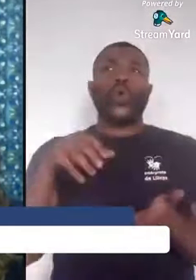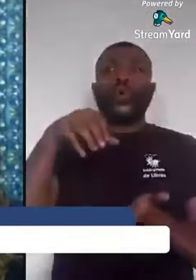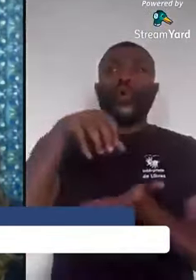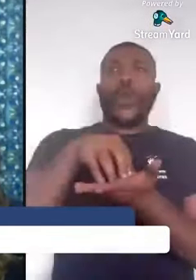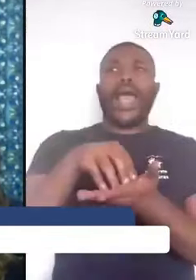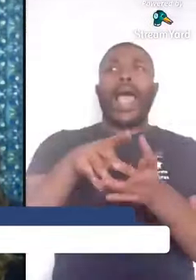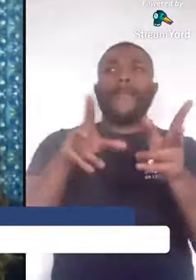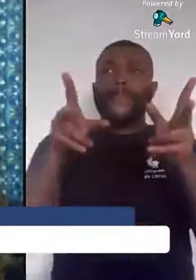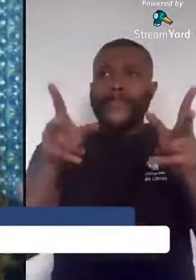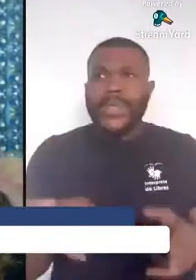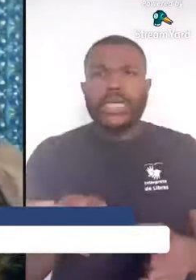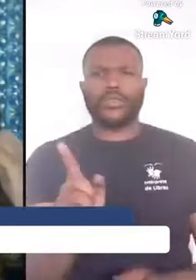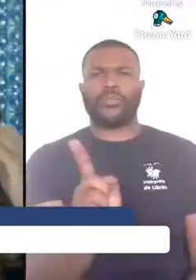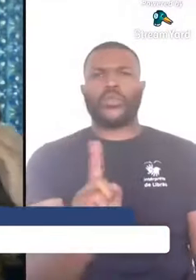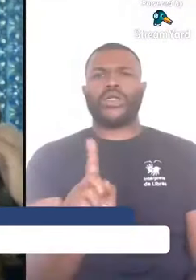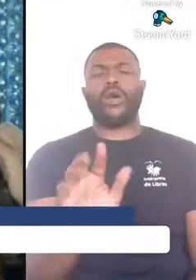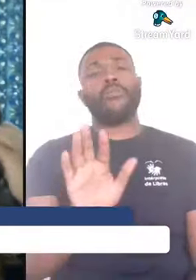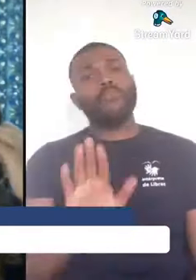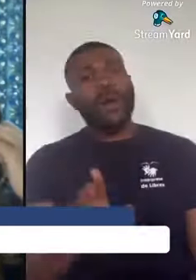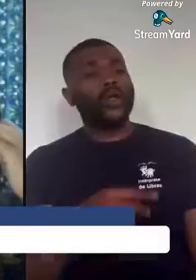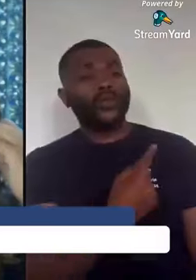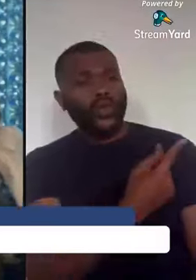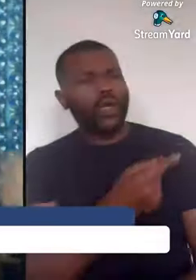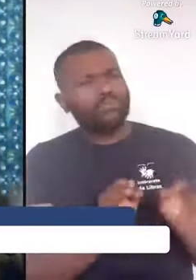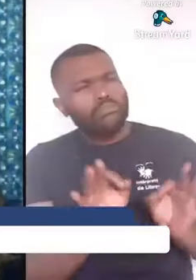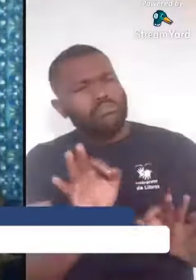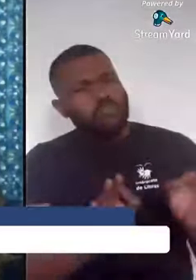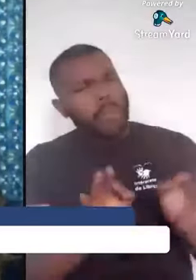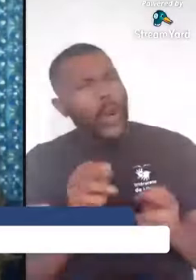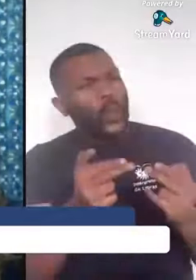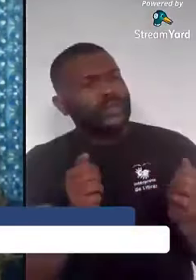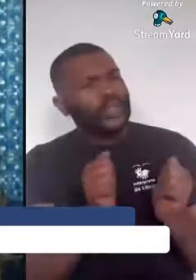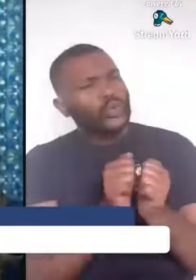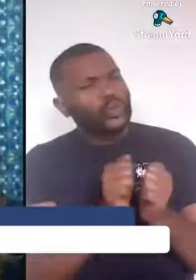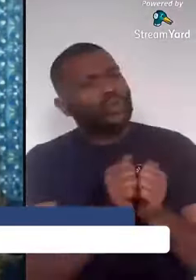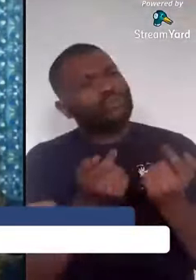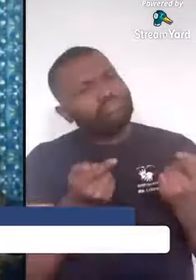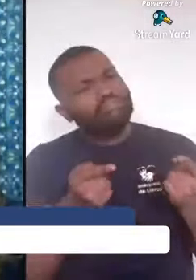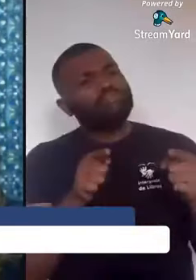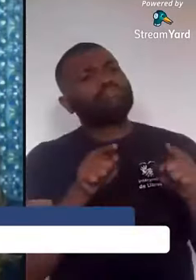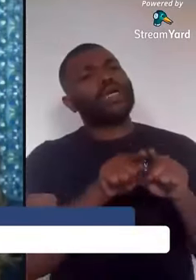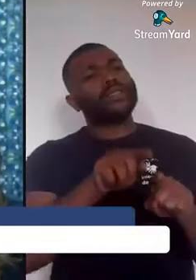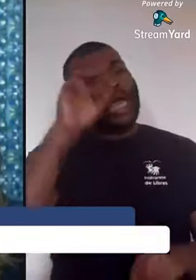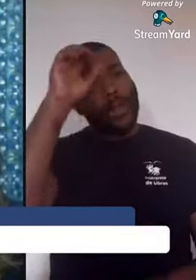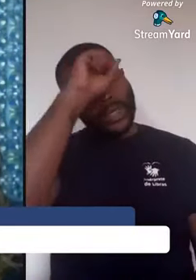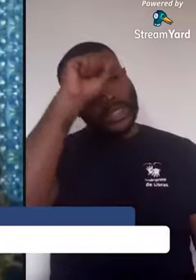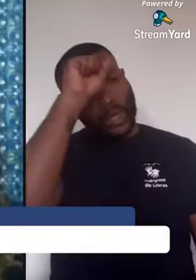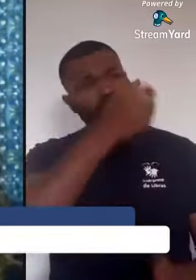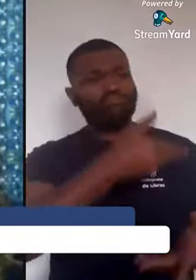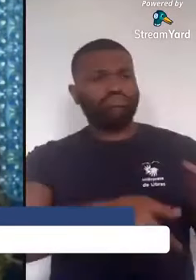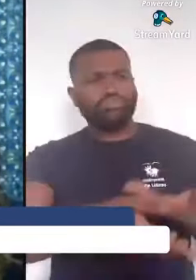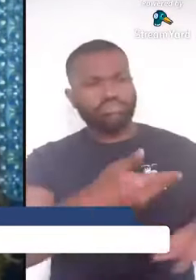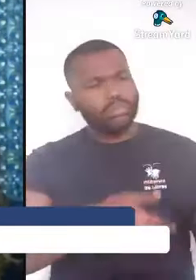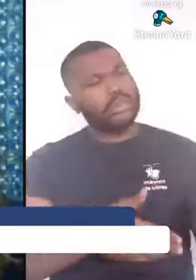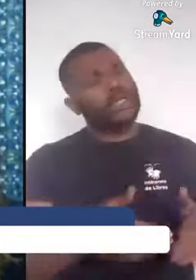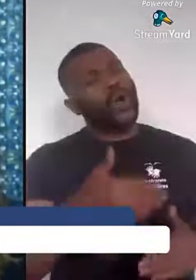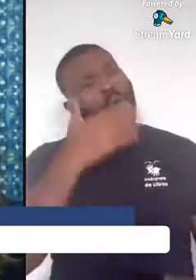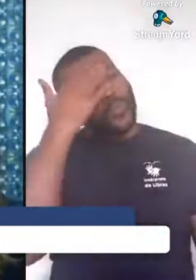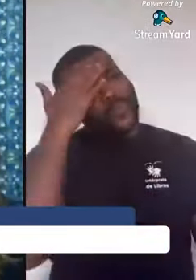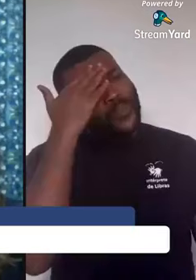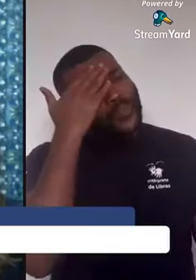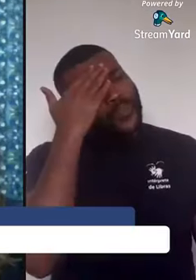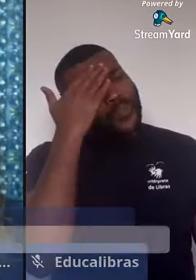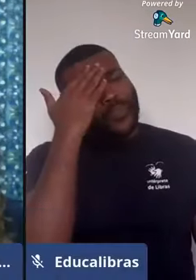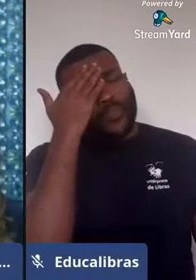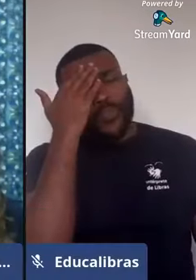a gente construiu um monte de coisa bacana juntos e a gente também aprendeu muito, então obrigada. A gente curte muito